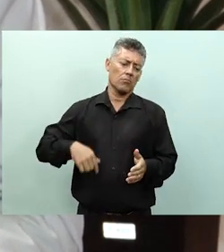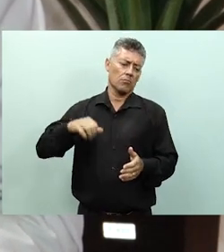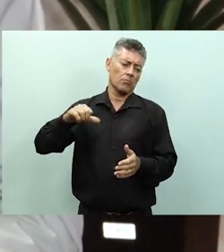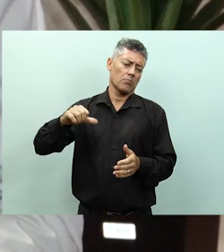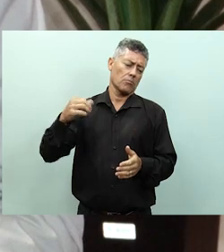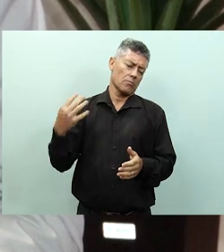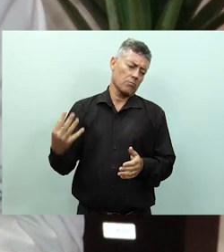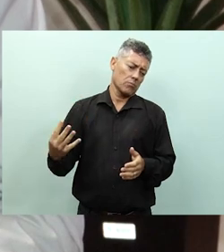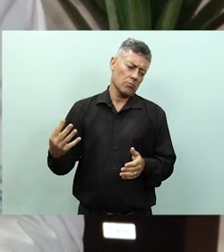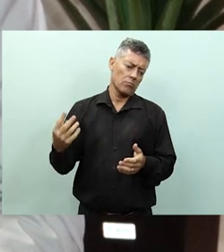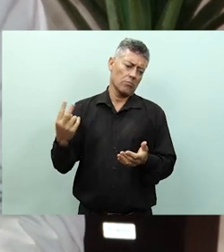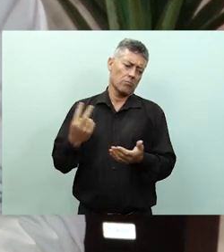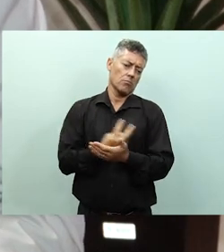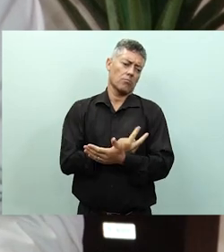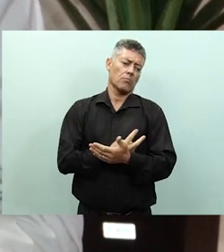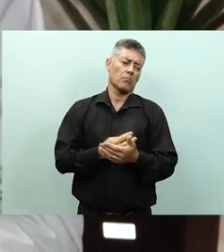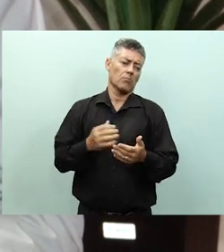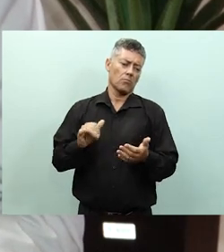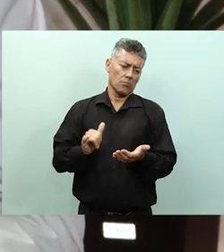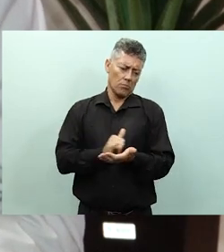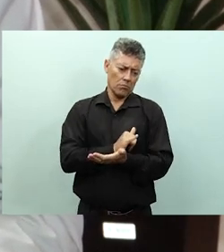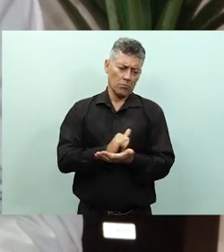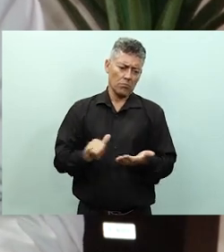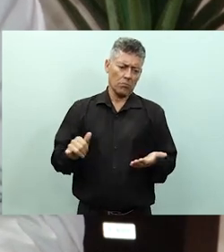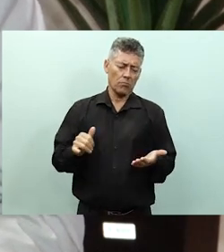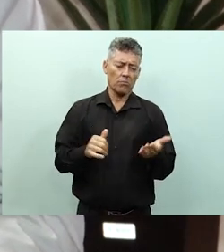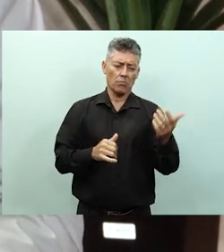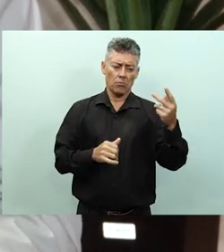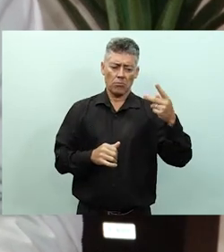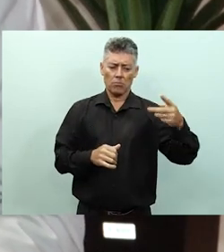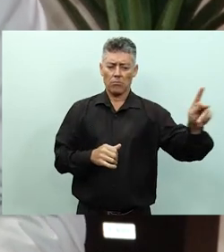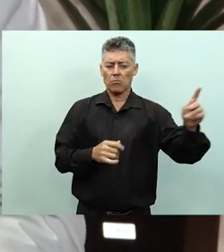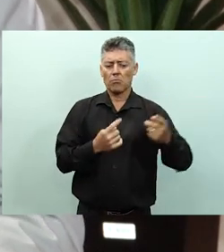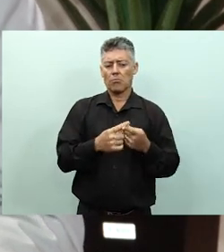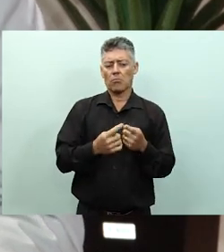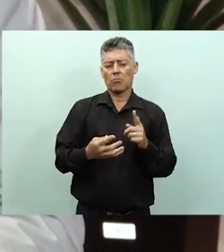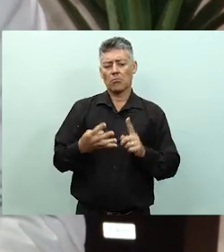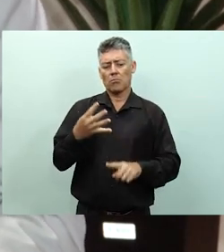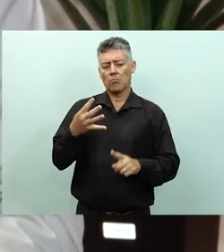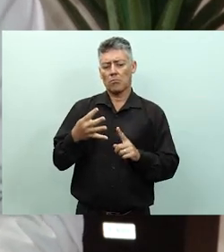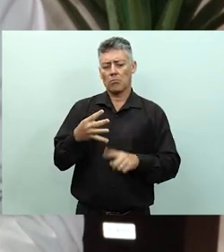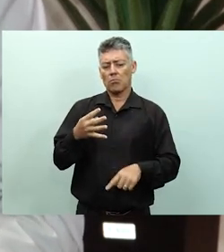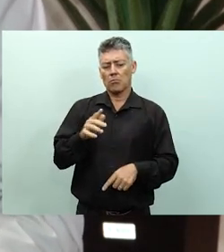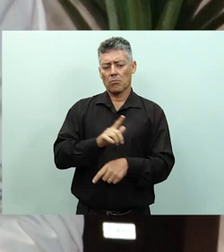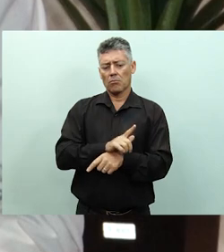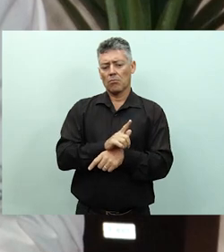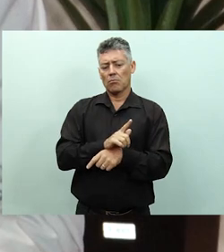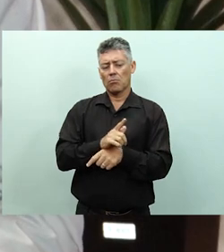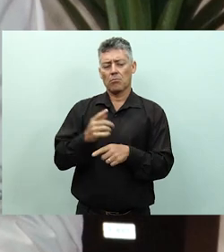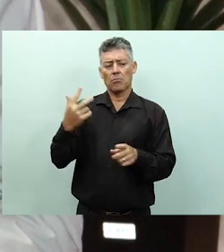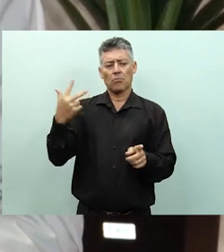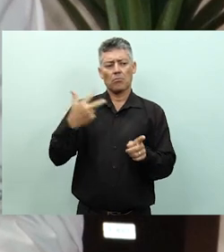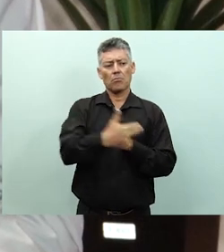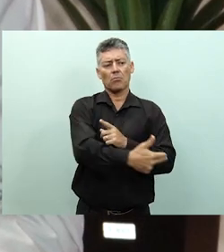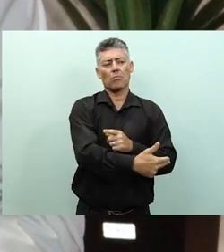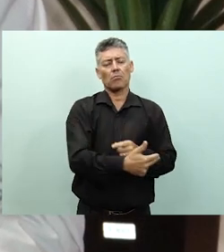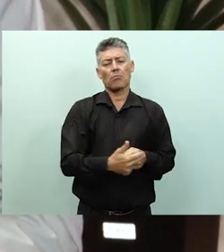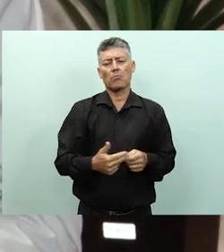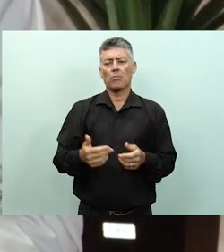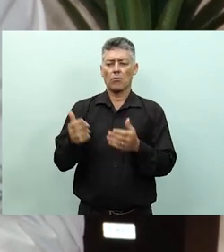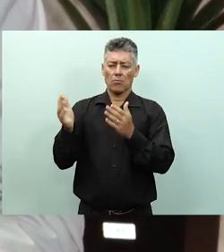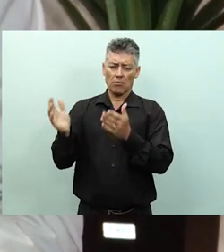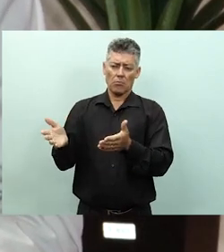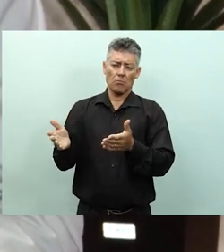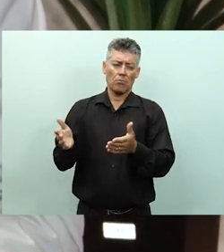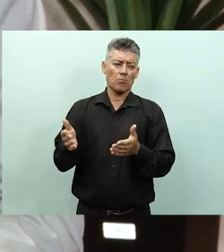para governador em 94, um erro estratégico, um erro terrível dela, que ela ficou em quarto lugar e Garibaldi venceu no primeiro turno.